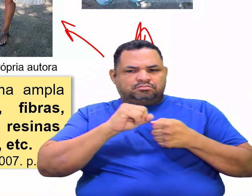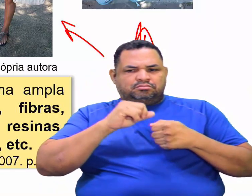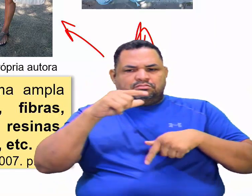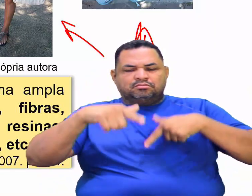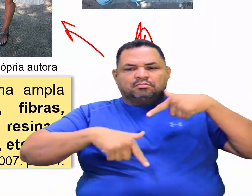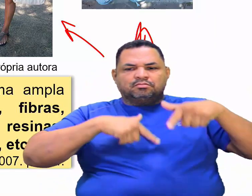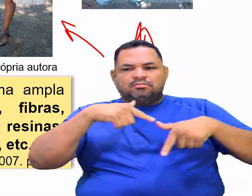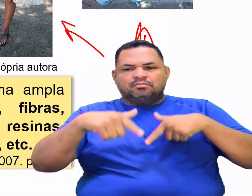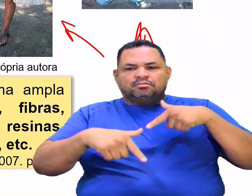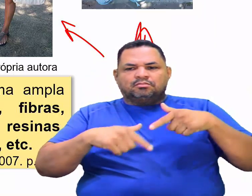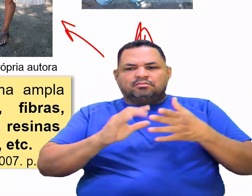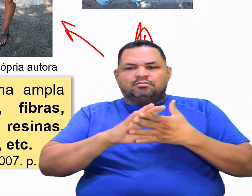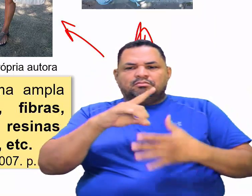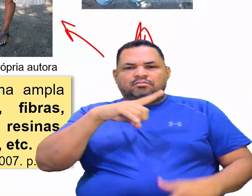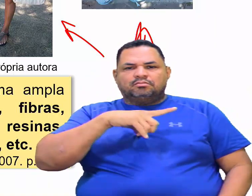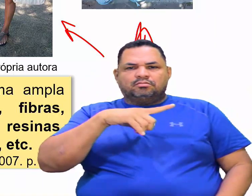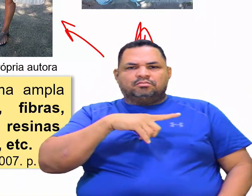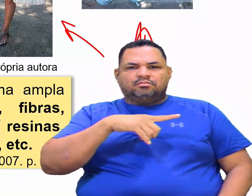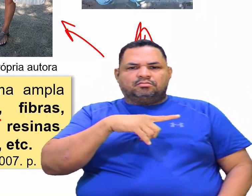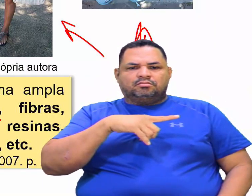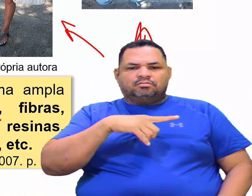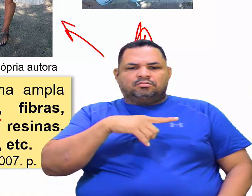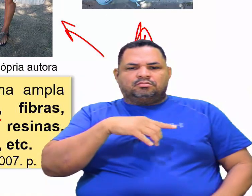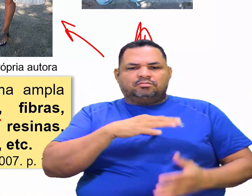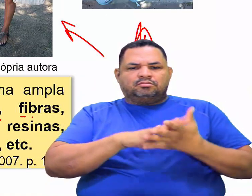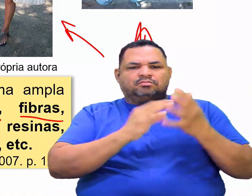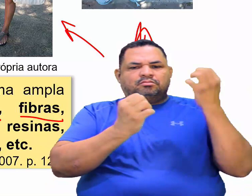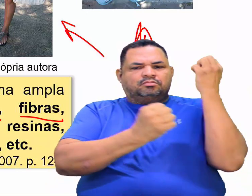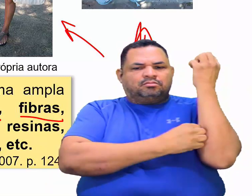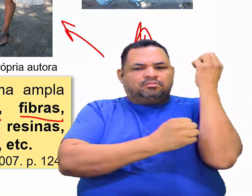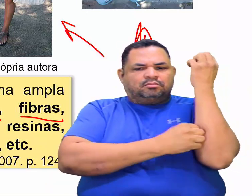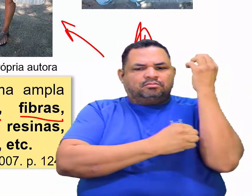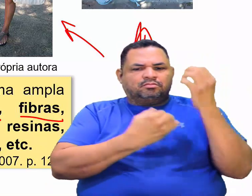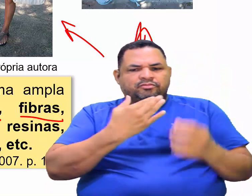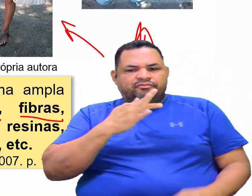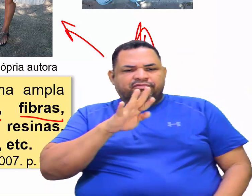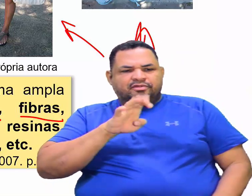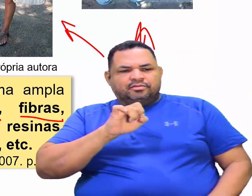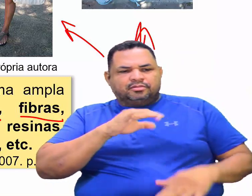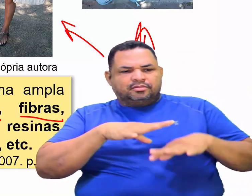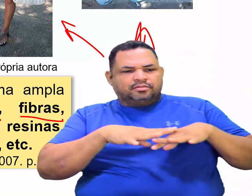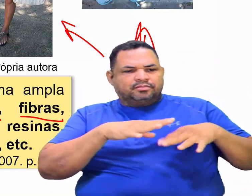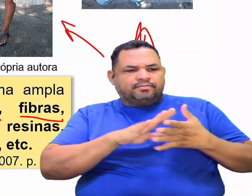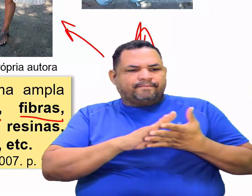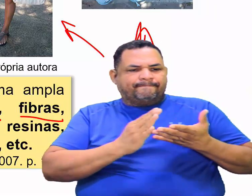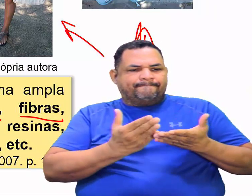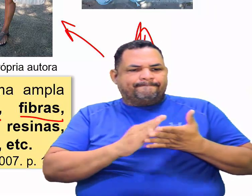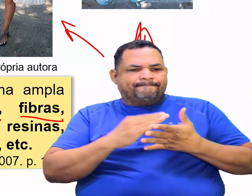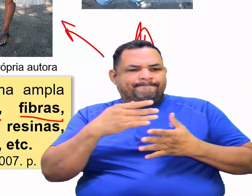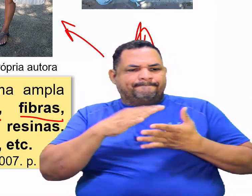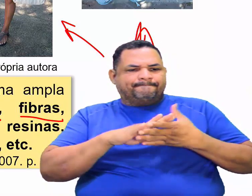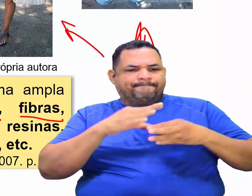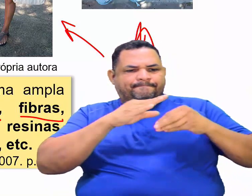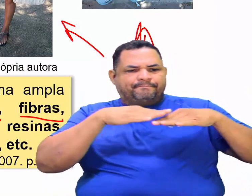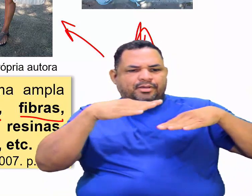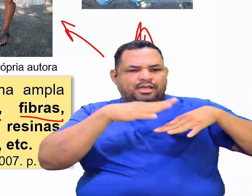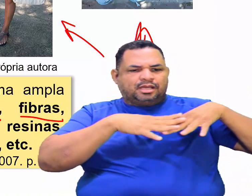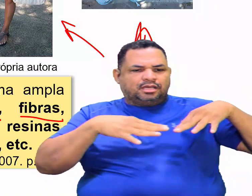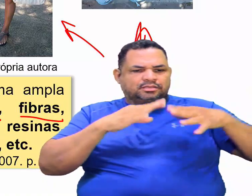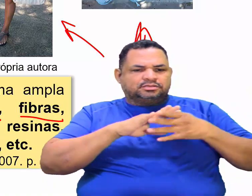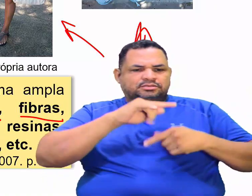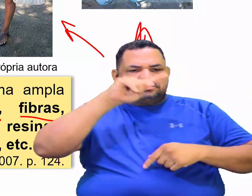trabalhos né então tem madeiras fibras Palmas Palhas